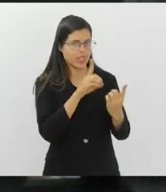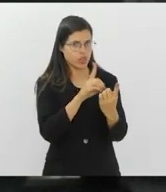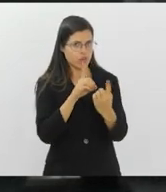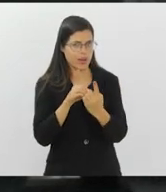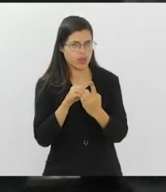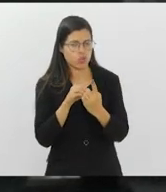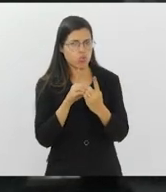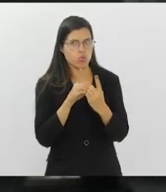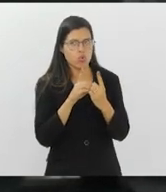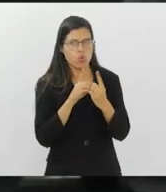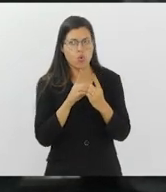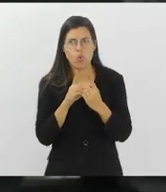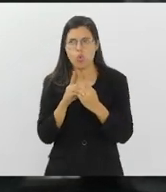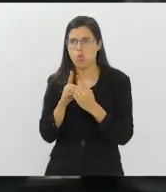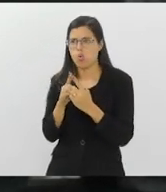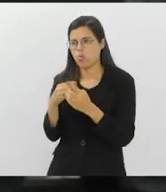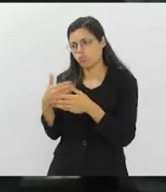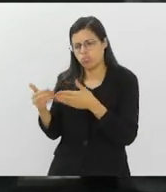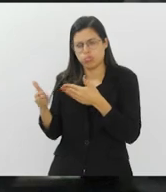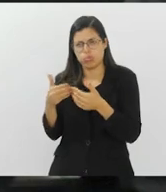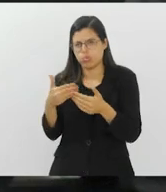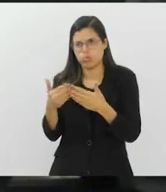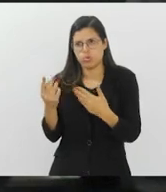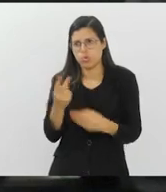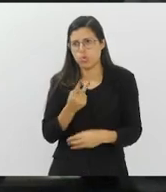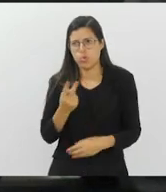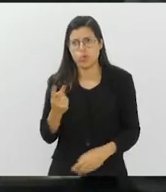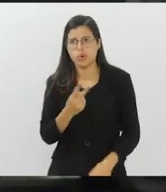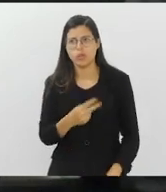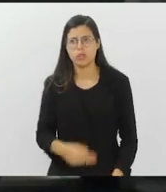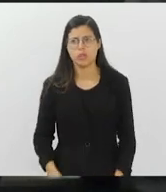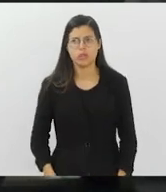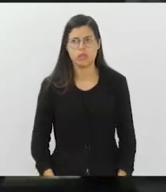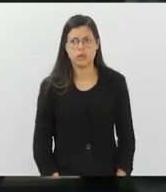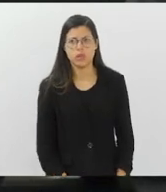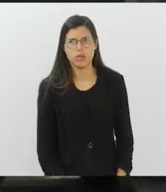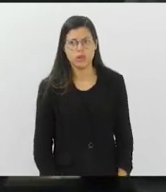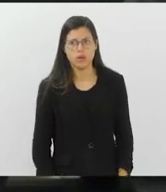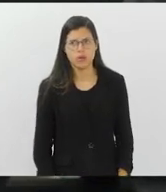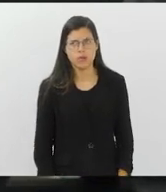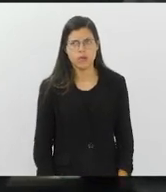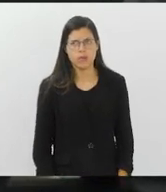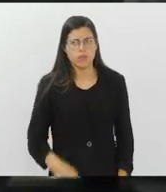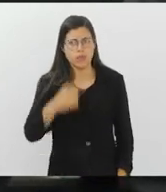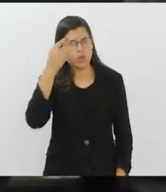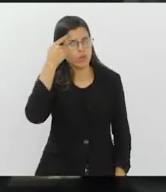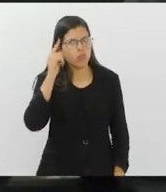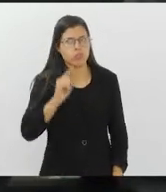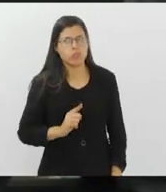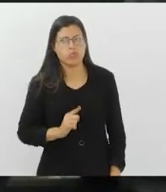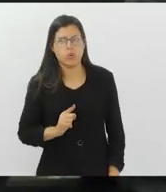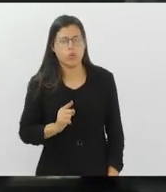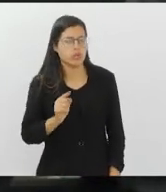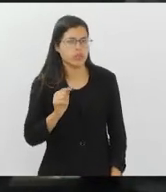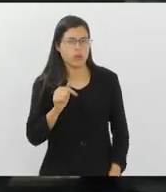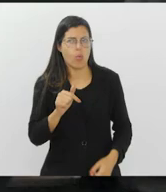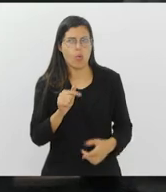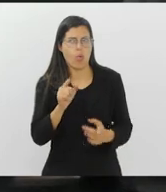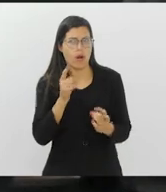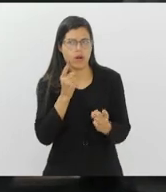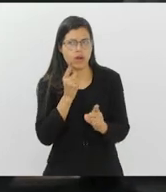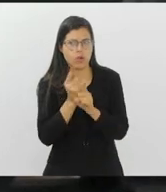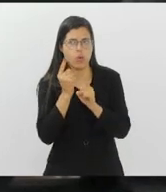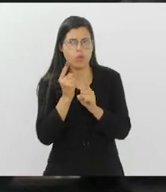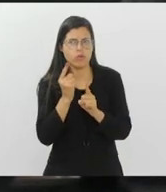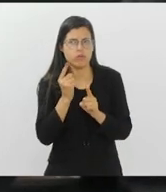com qualquer que seja, então, pode ser a reclamação. Eu não consigo identificar qual foi o beneficiário que atendeu ou quais os beneficiários que foram